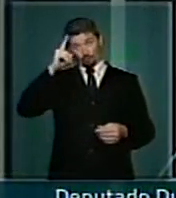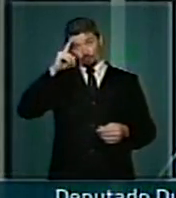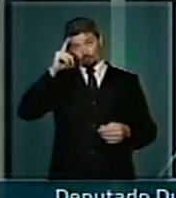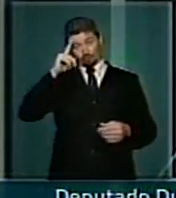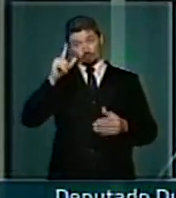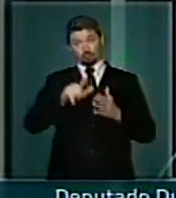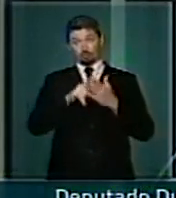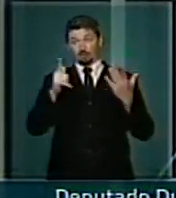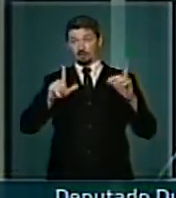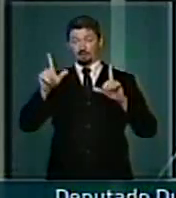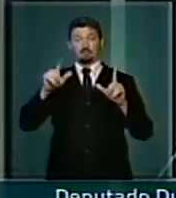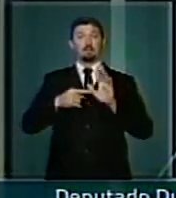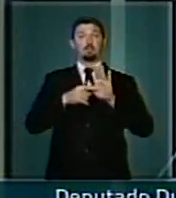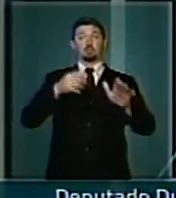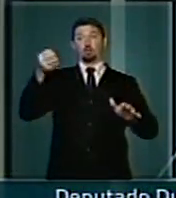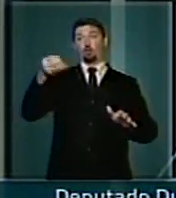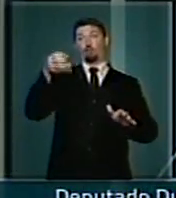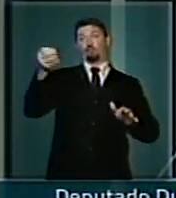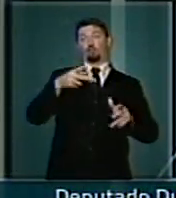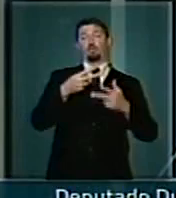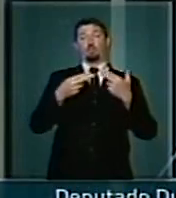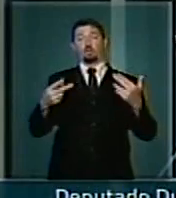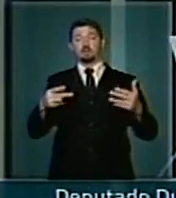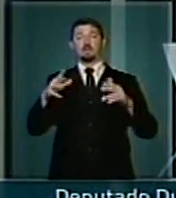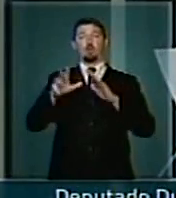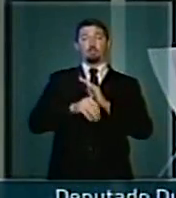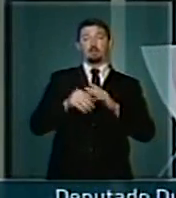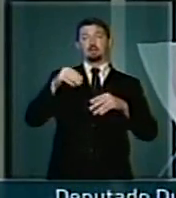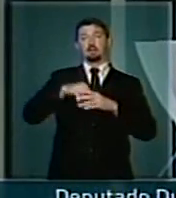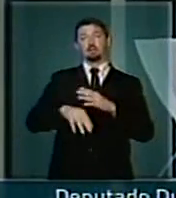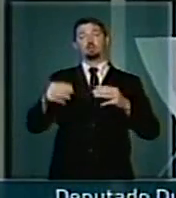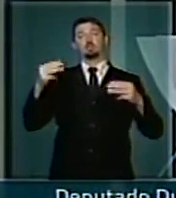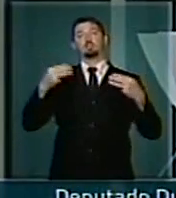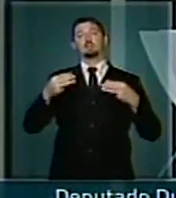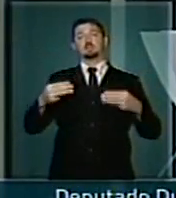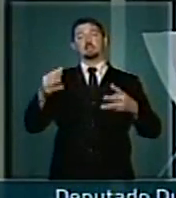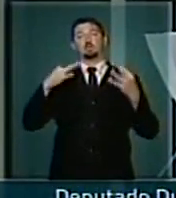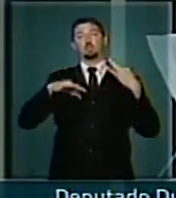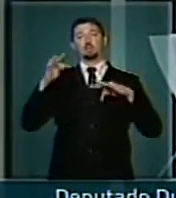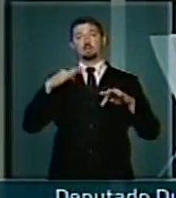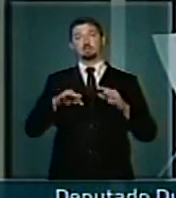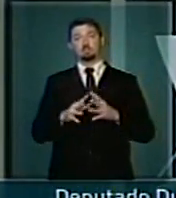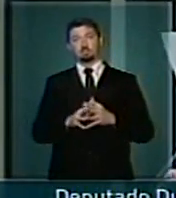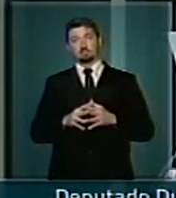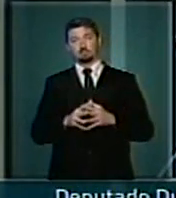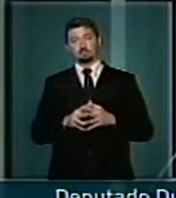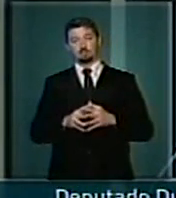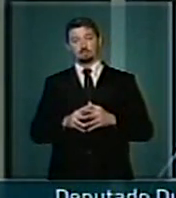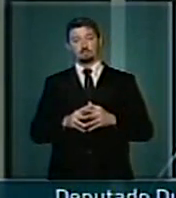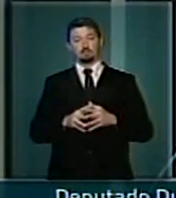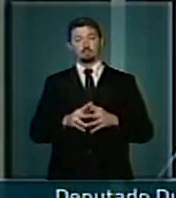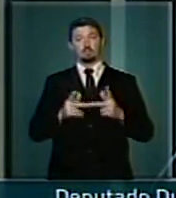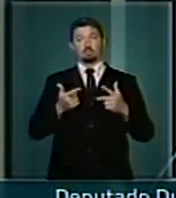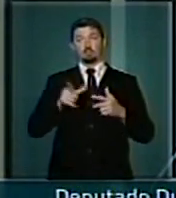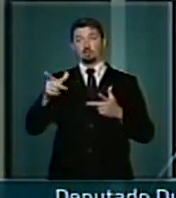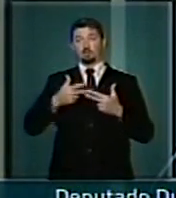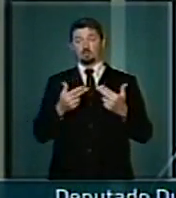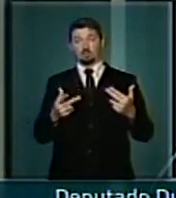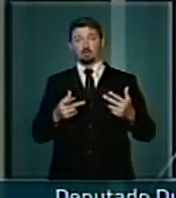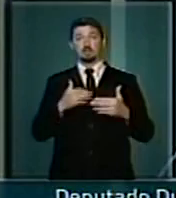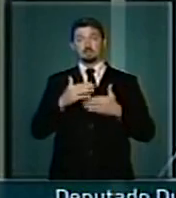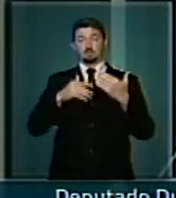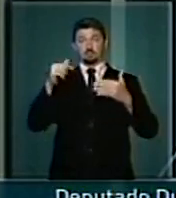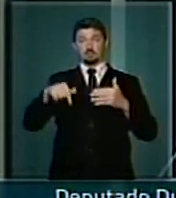trazem novas denúncias de irregularidades em contratos do Ministério do Turismo. Outra crise se desenvolve no Ministério